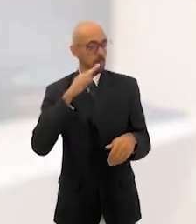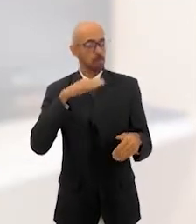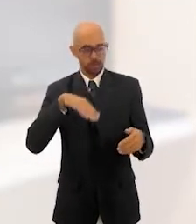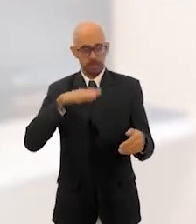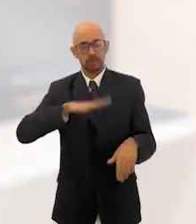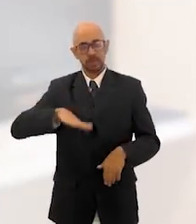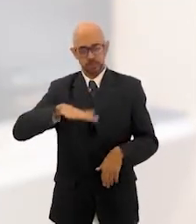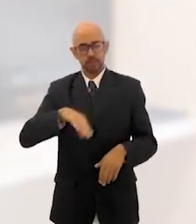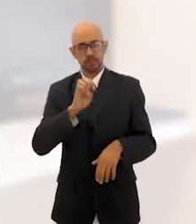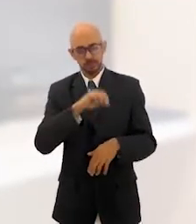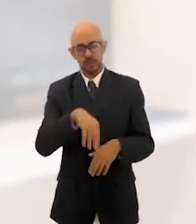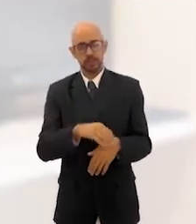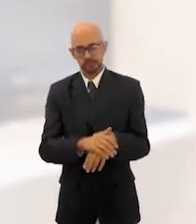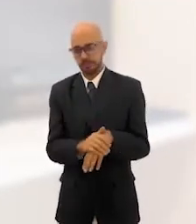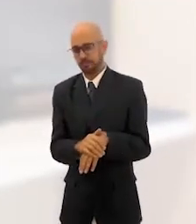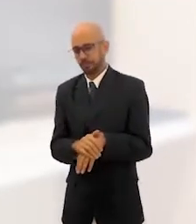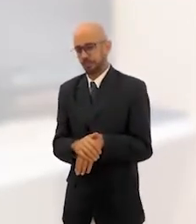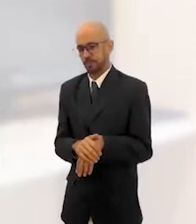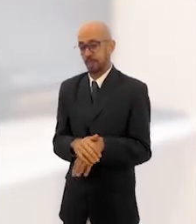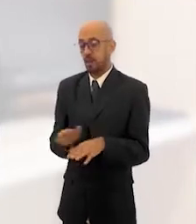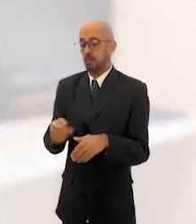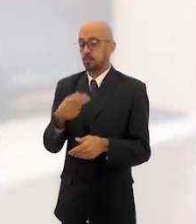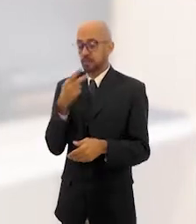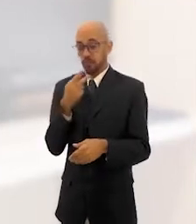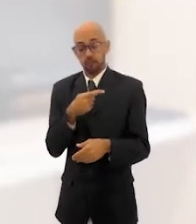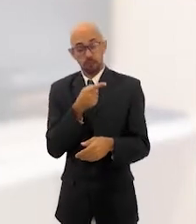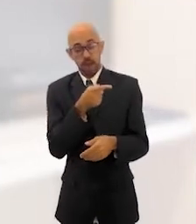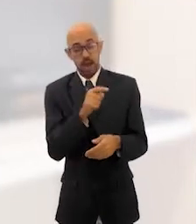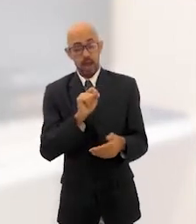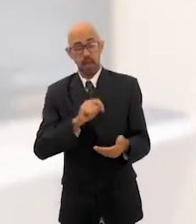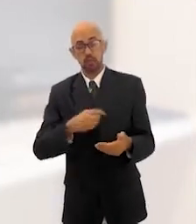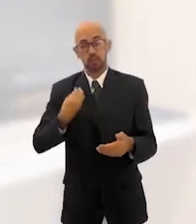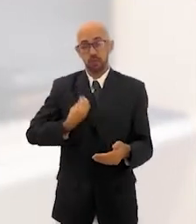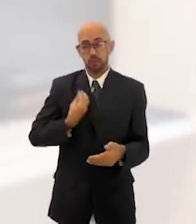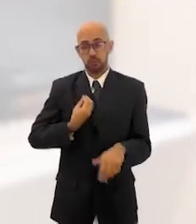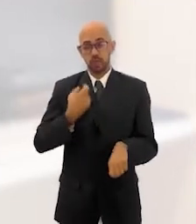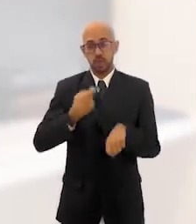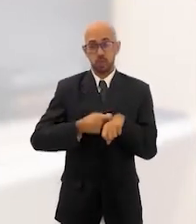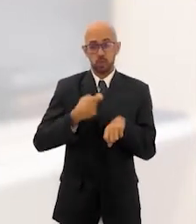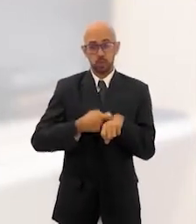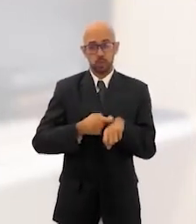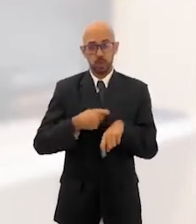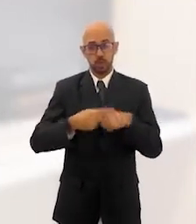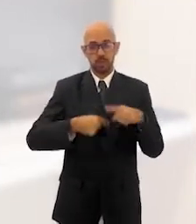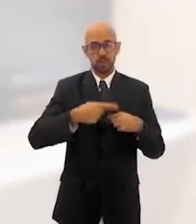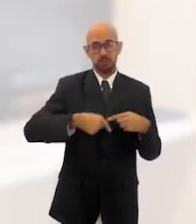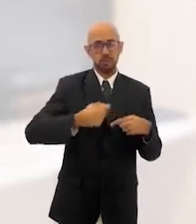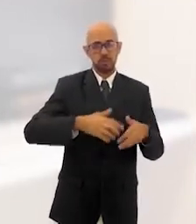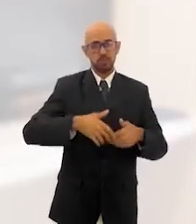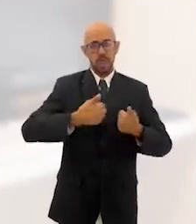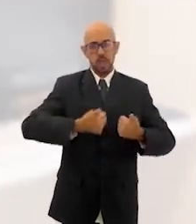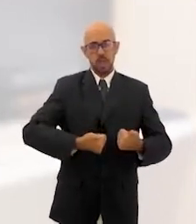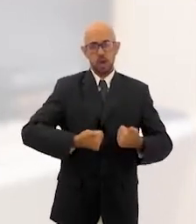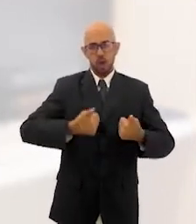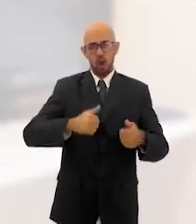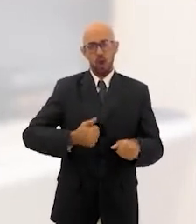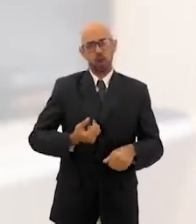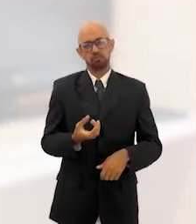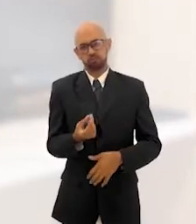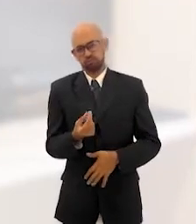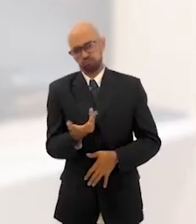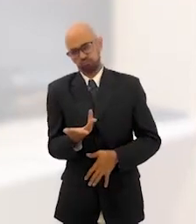crianças. Você fala de uma realidade dura e depois você vai para uma realidade melhor, de